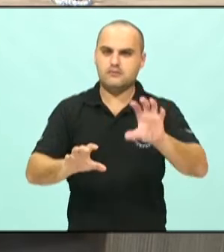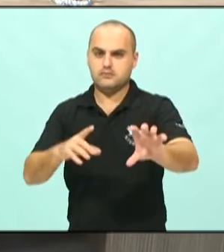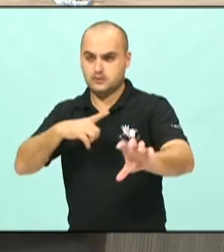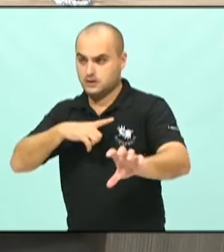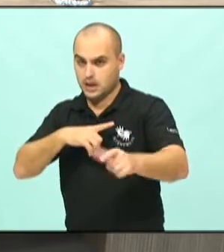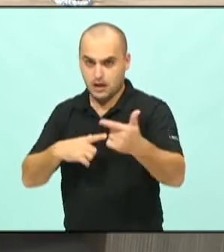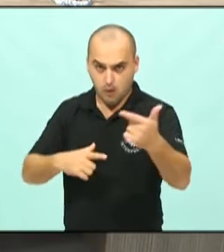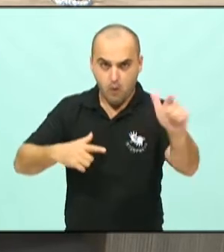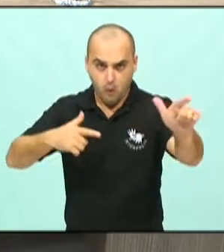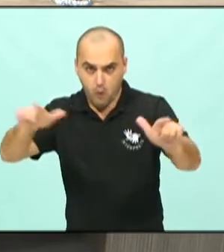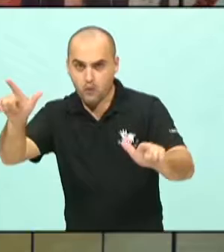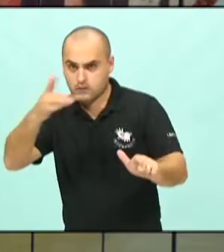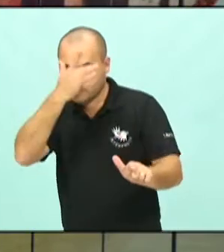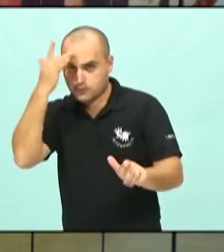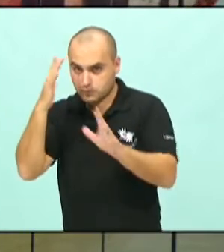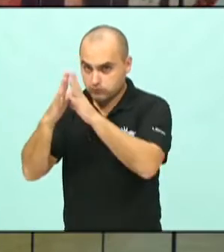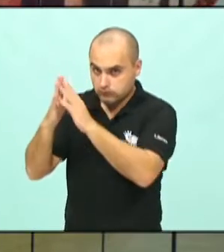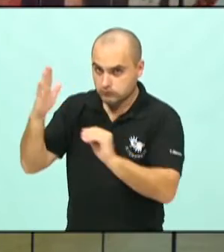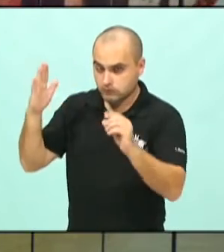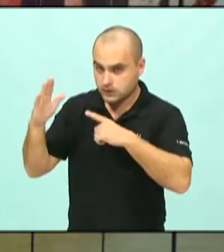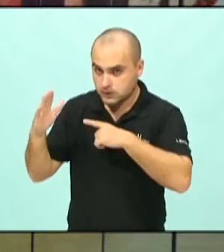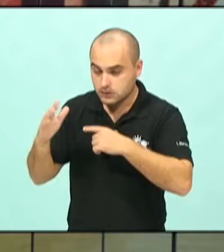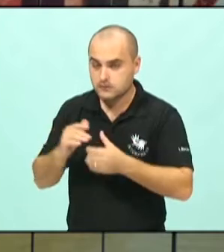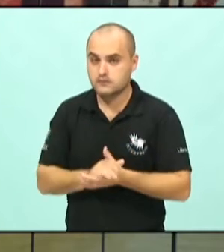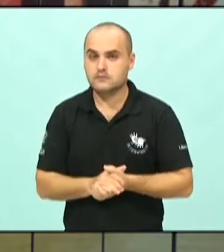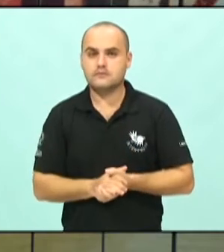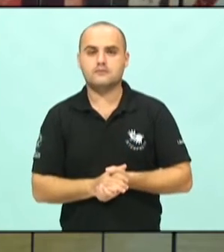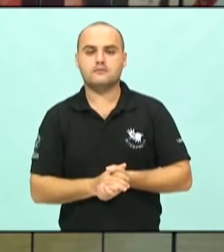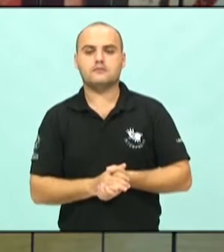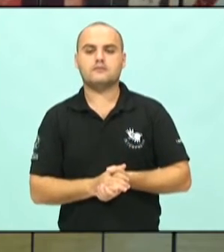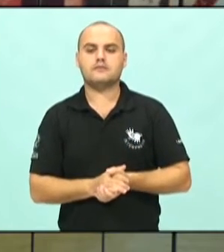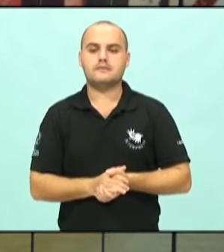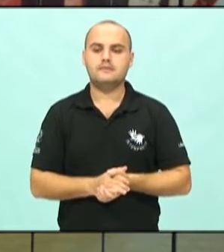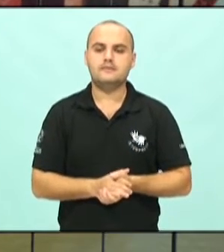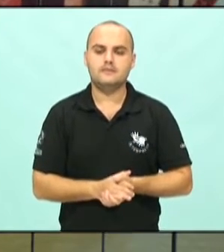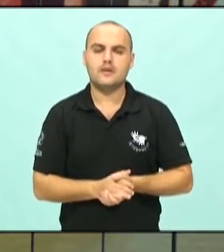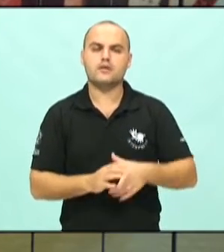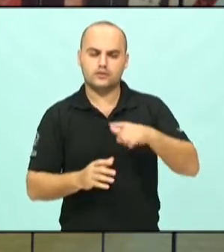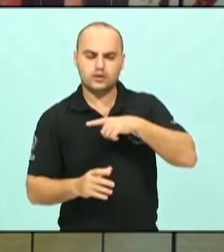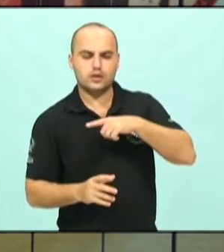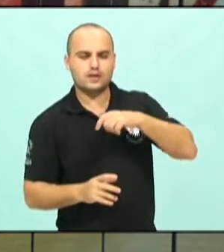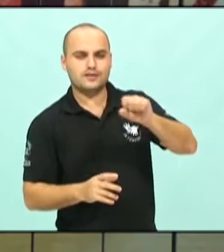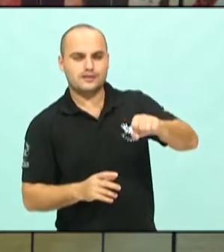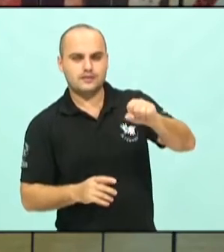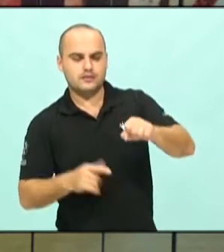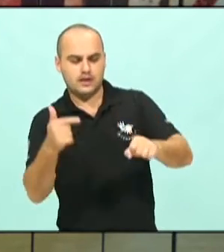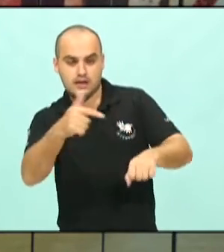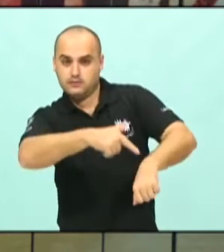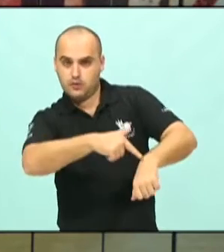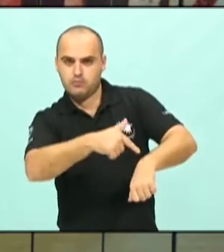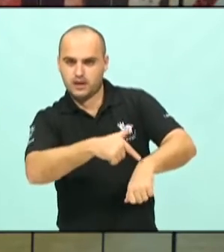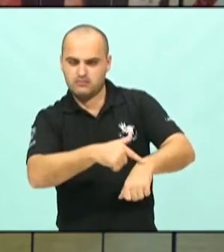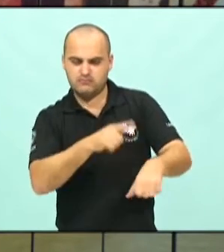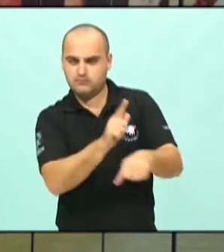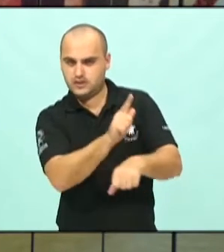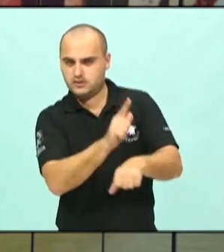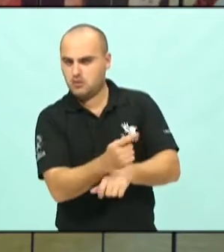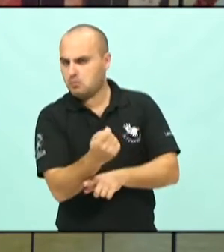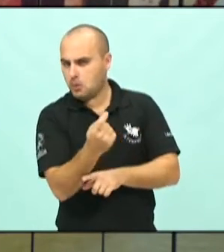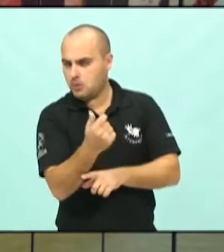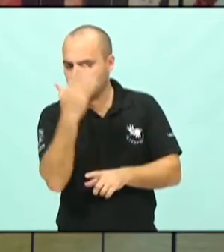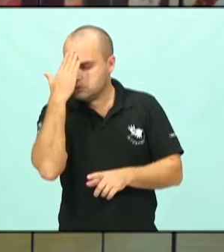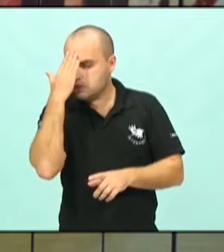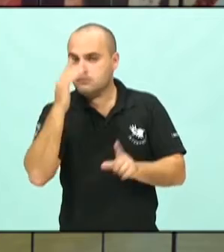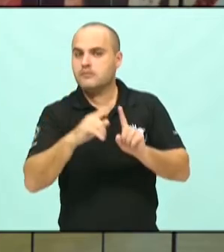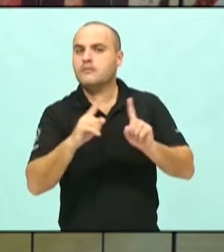senhor considera aqui no município de Itajaí? Nesse pequeno espaço da nossa gestão, eu sei que é pouco, né? Mas a gente tem